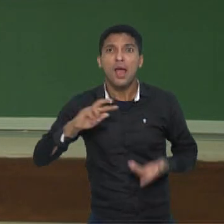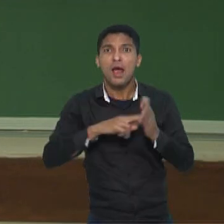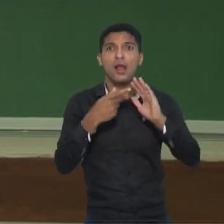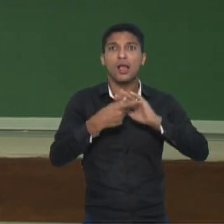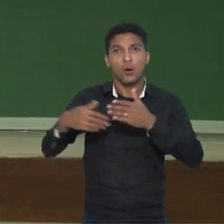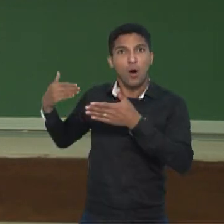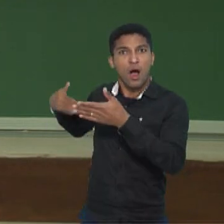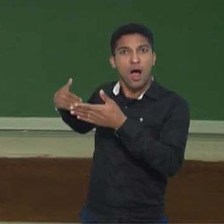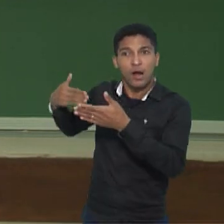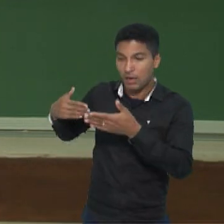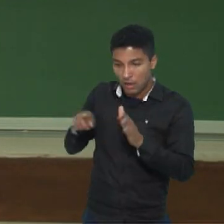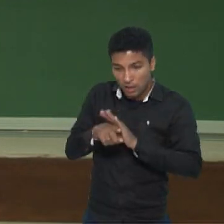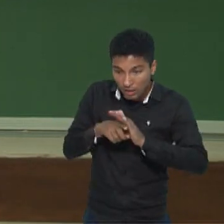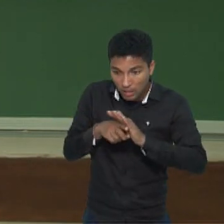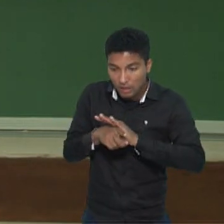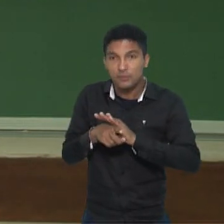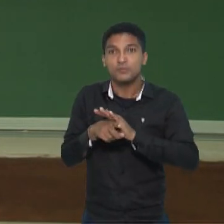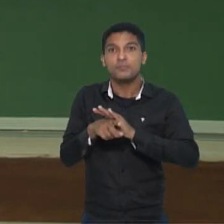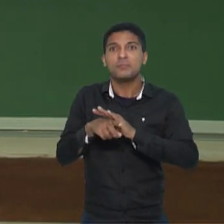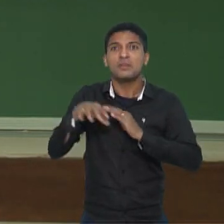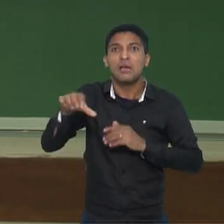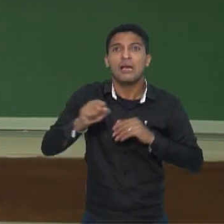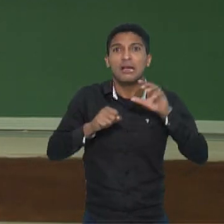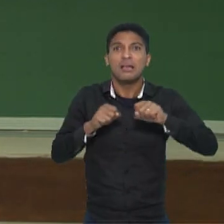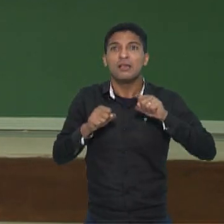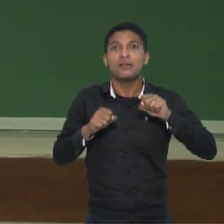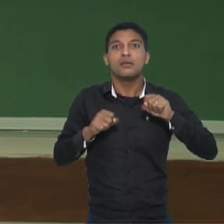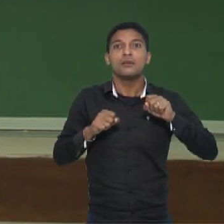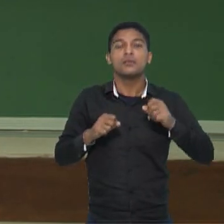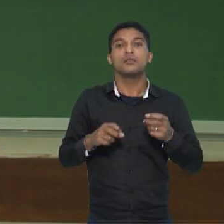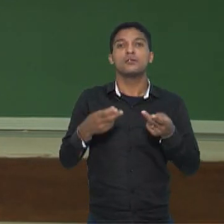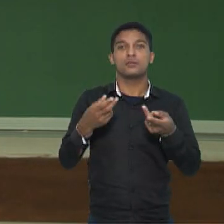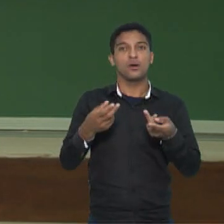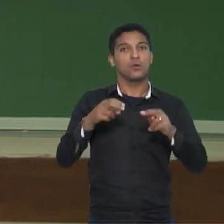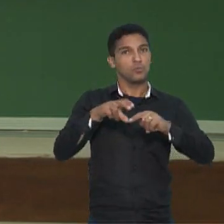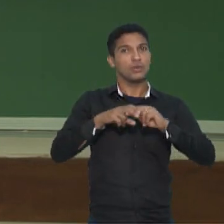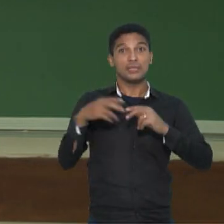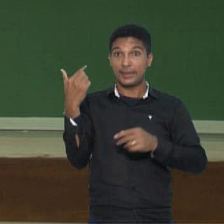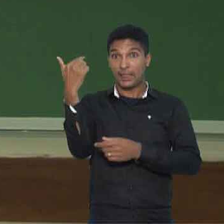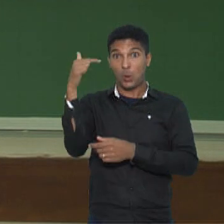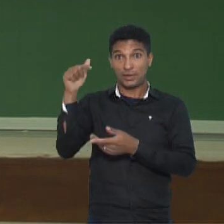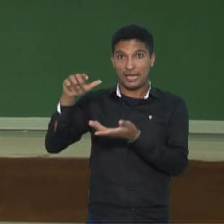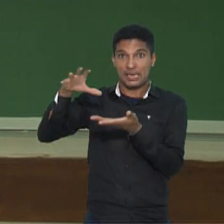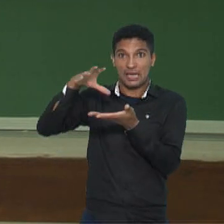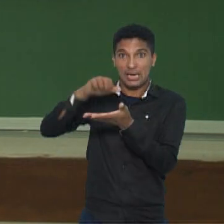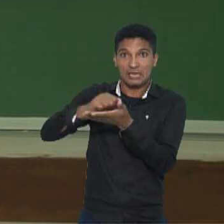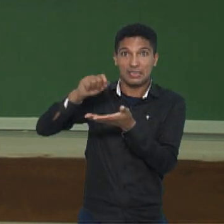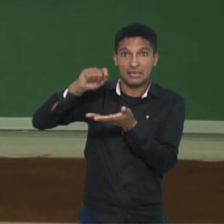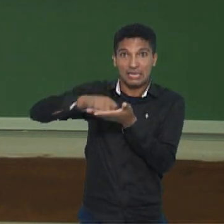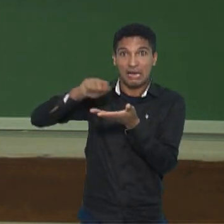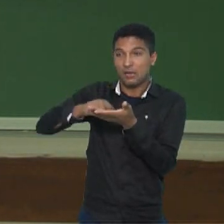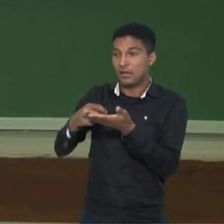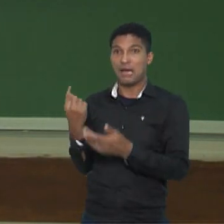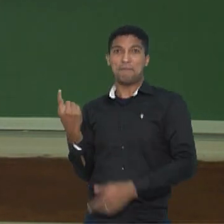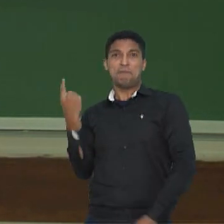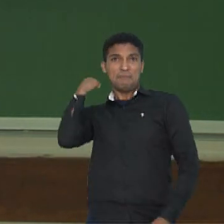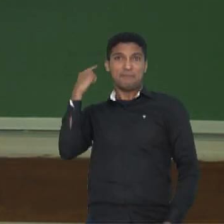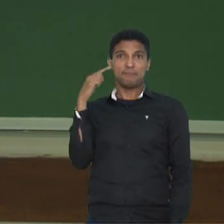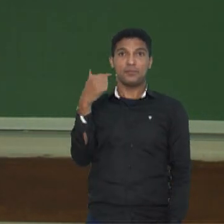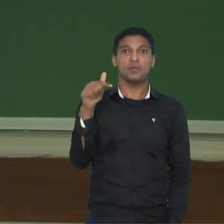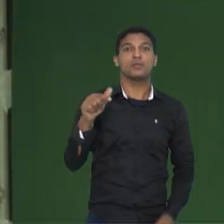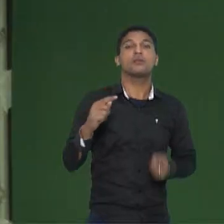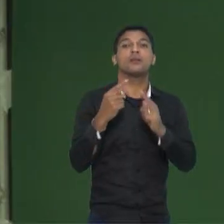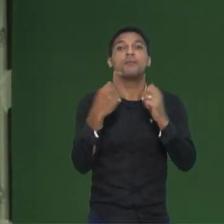e assim por diante. Então, quando se diz que não tem registro escrito, necessita de